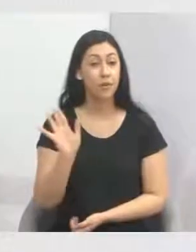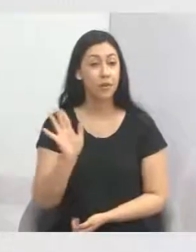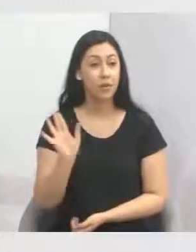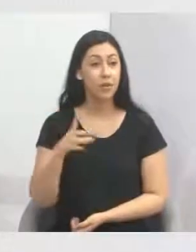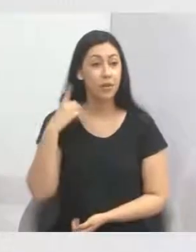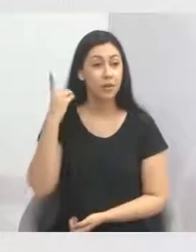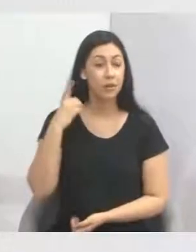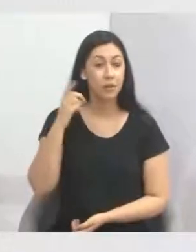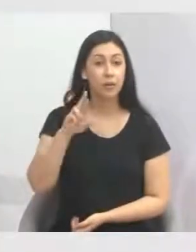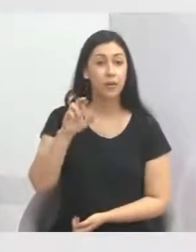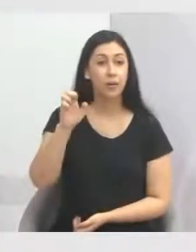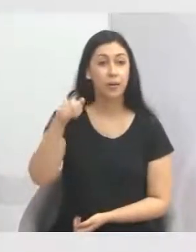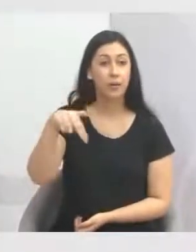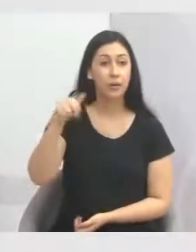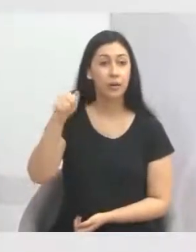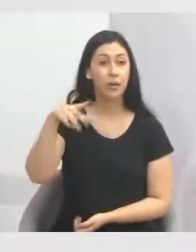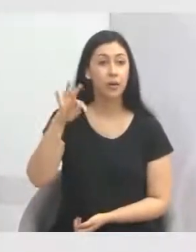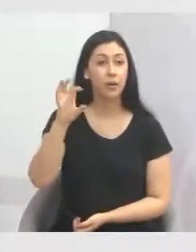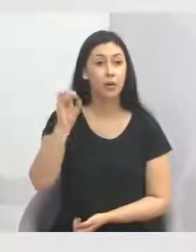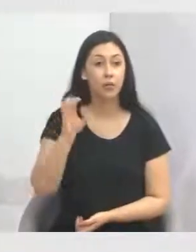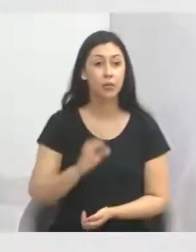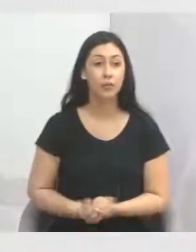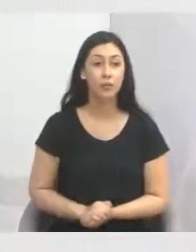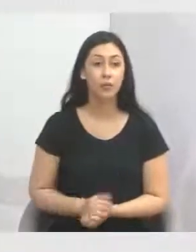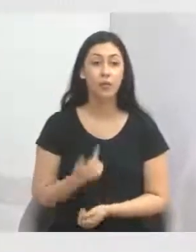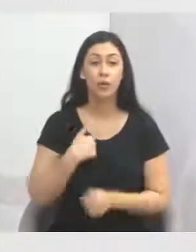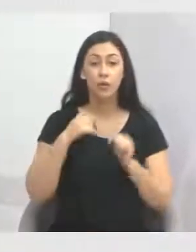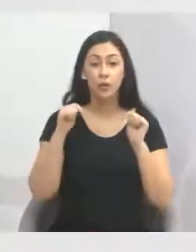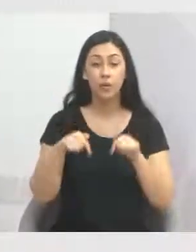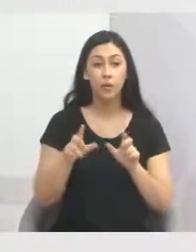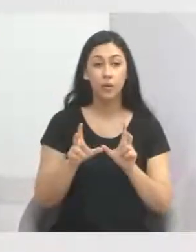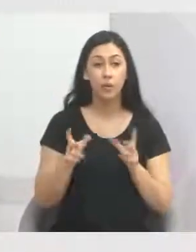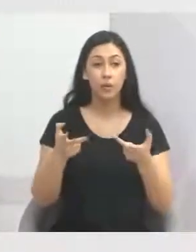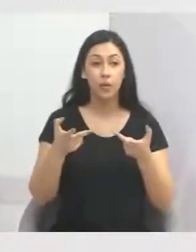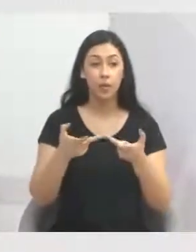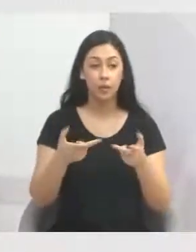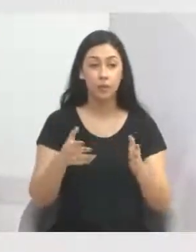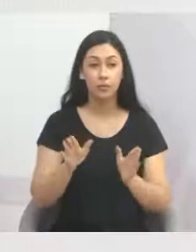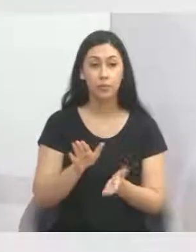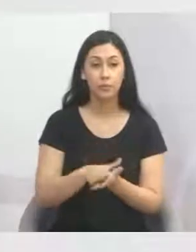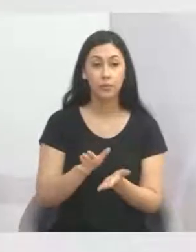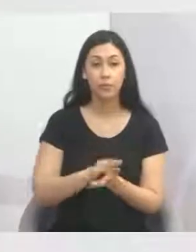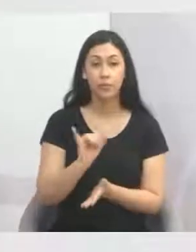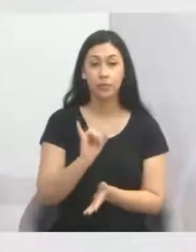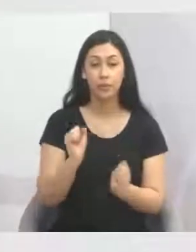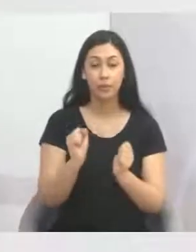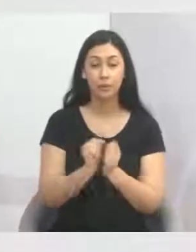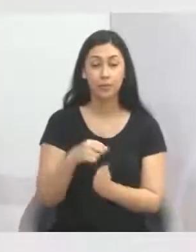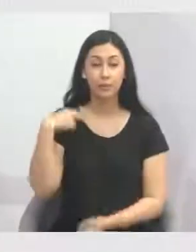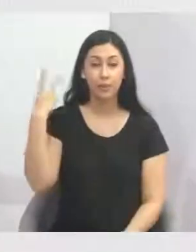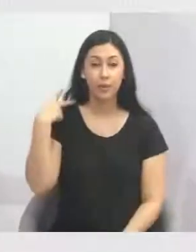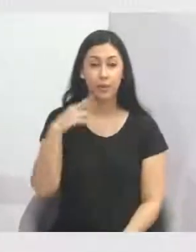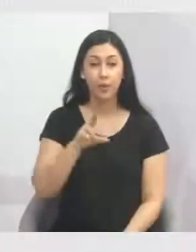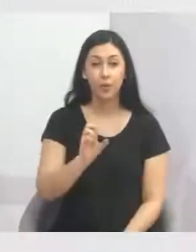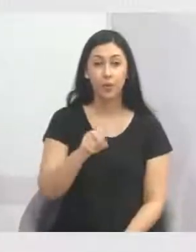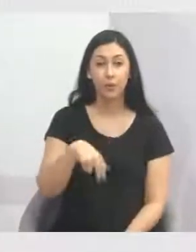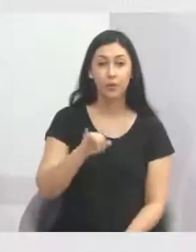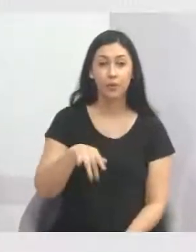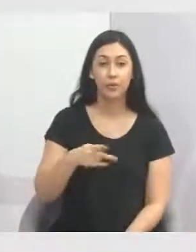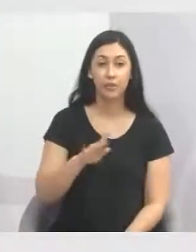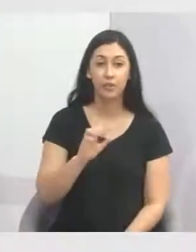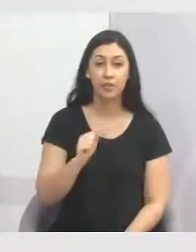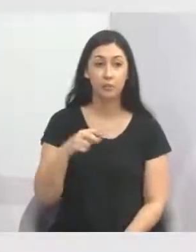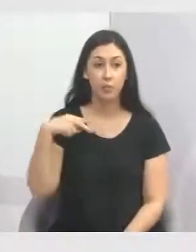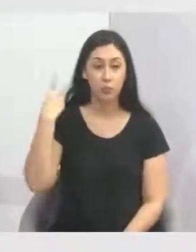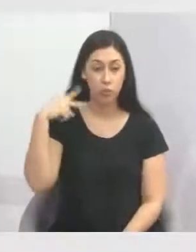Renata Abreu. Atendendo a sua solicitação, eu estou aqui na Câmara Municipal de Jacareí com o nosso vereador Roninha. O